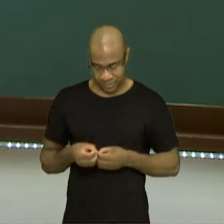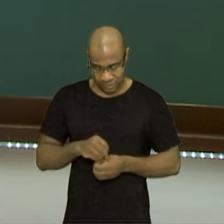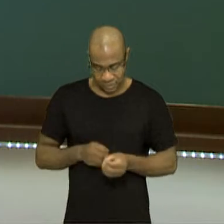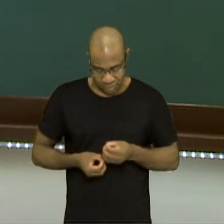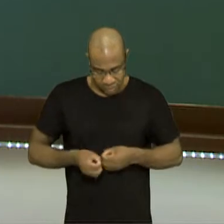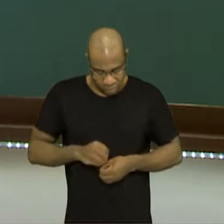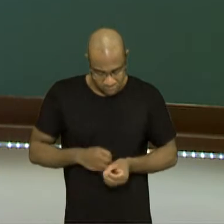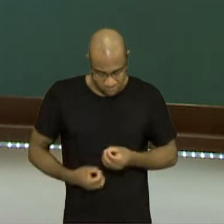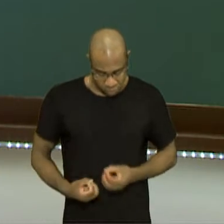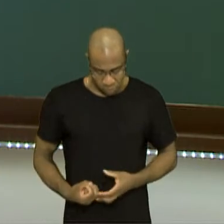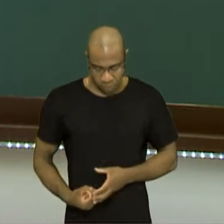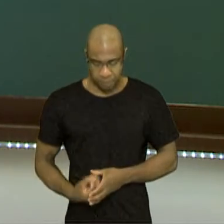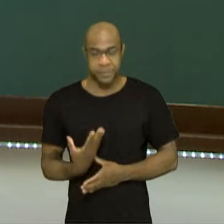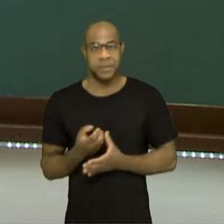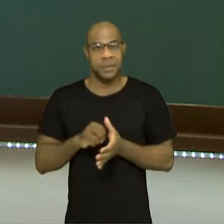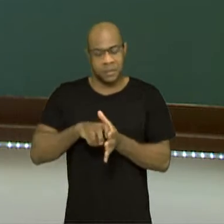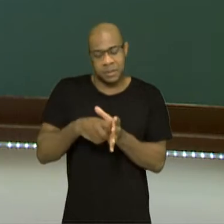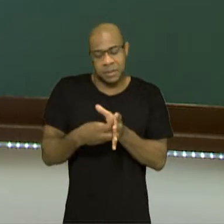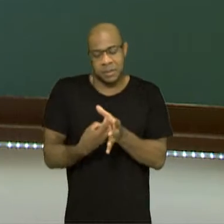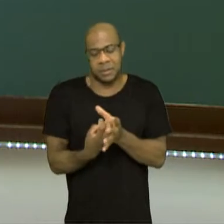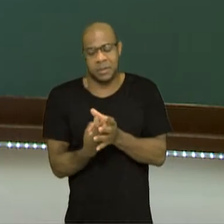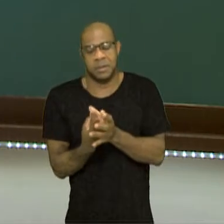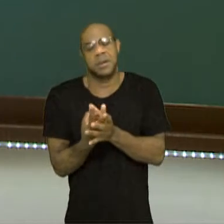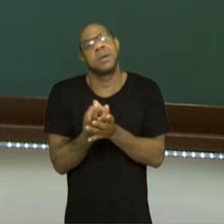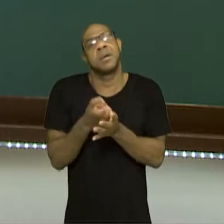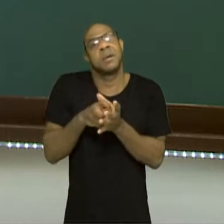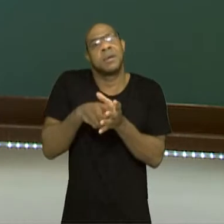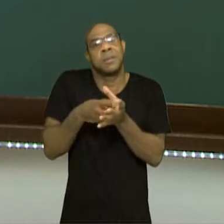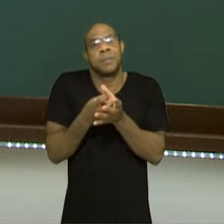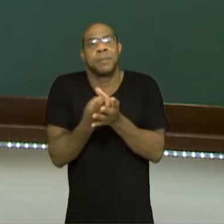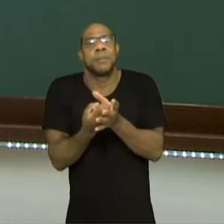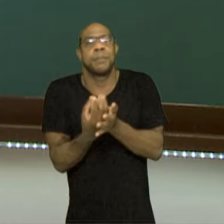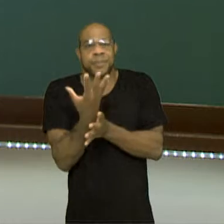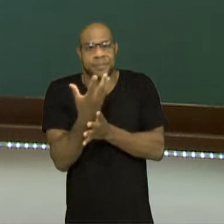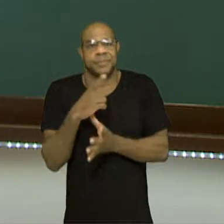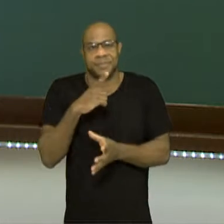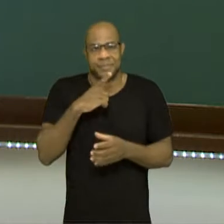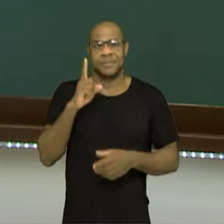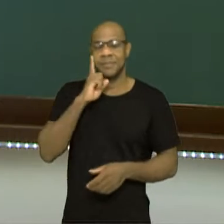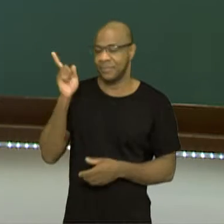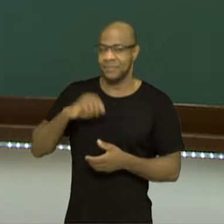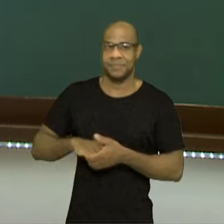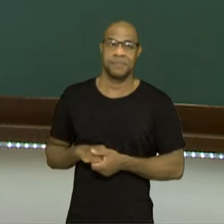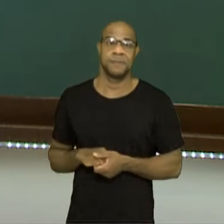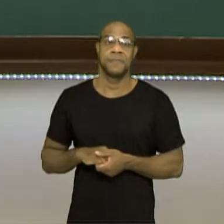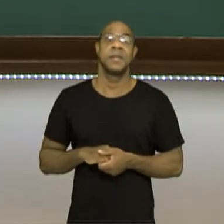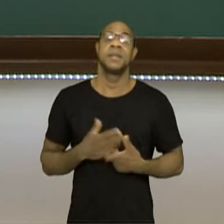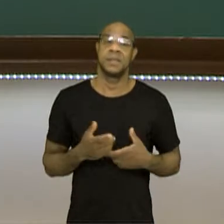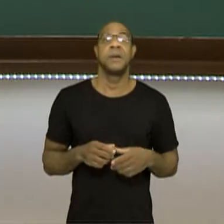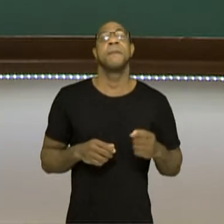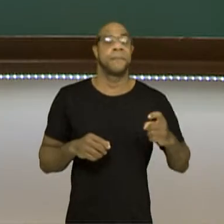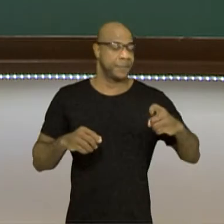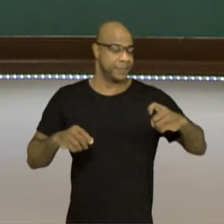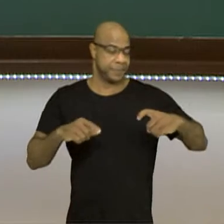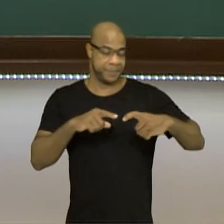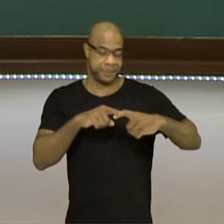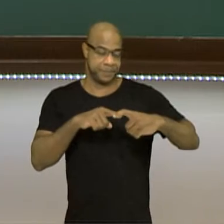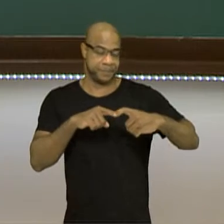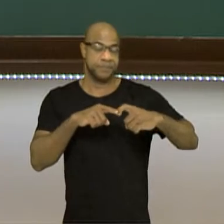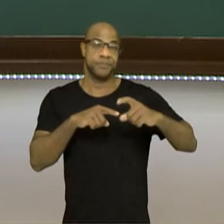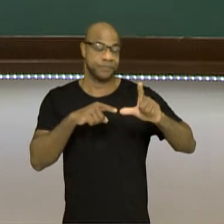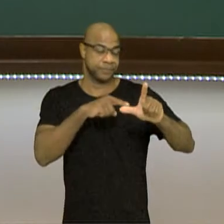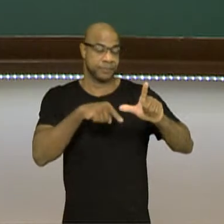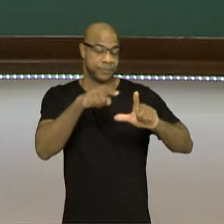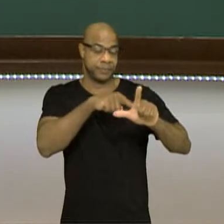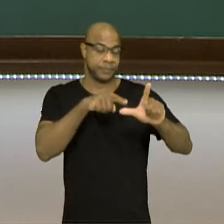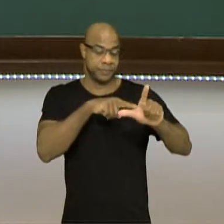dando origem a um novo ser humano. Então, o papel do sistema genital masculino, né, é